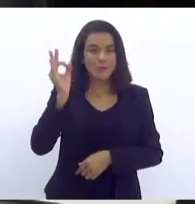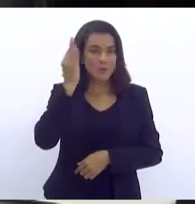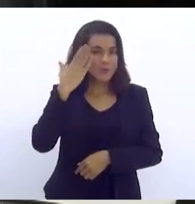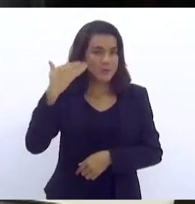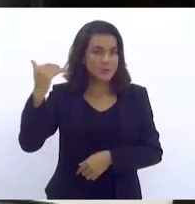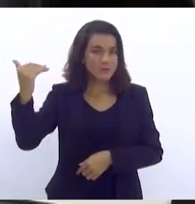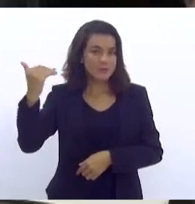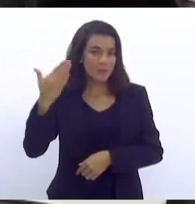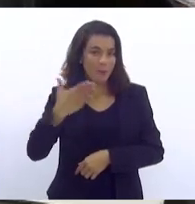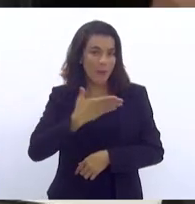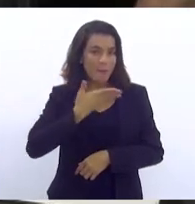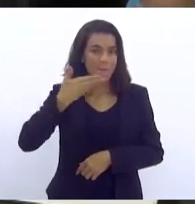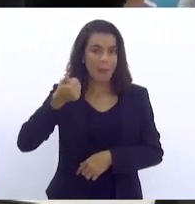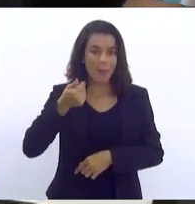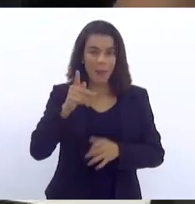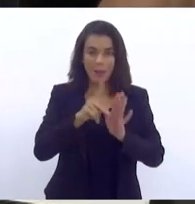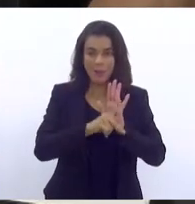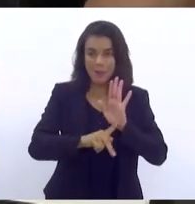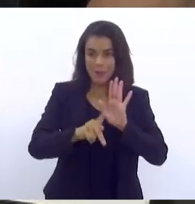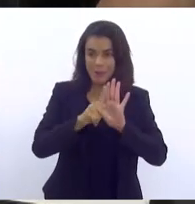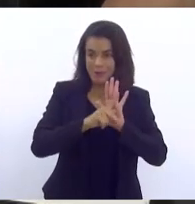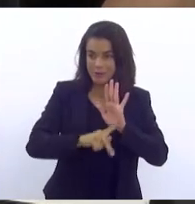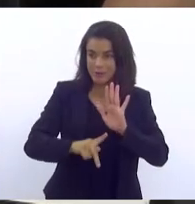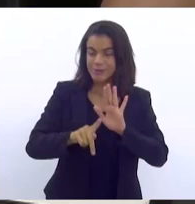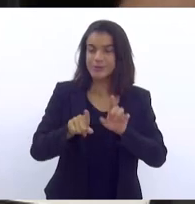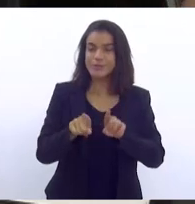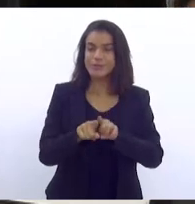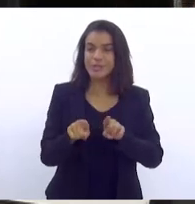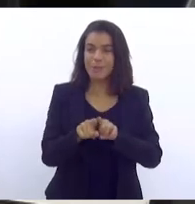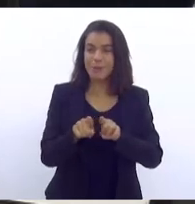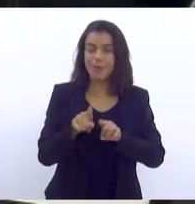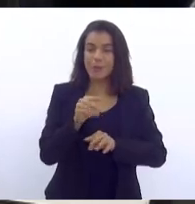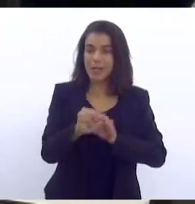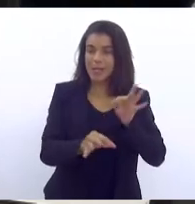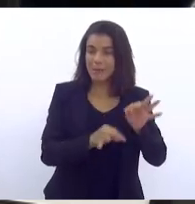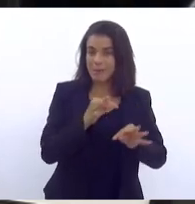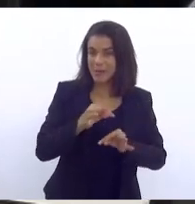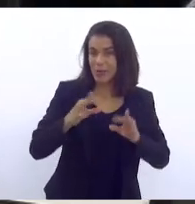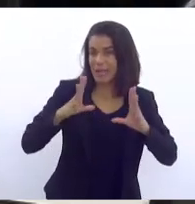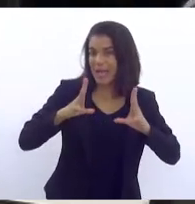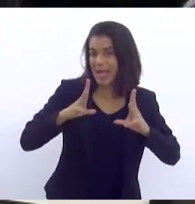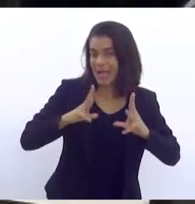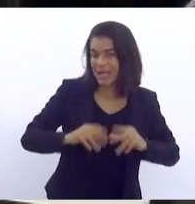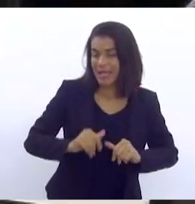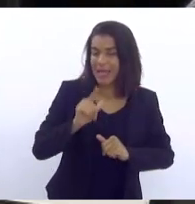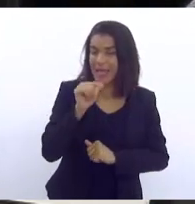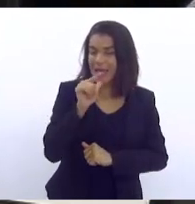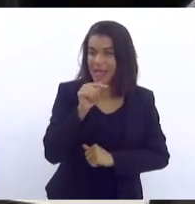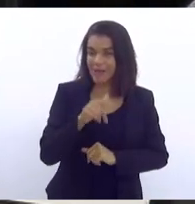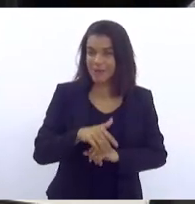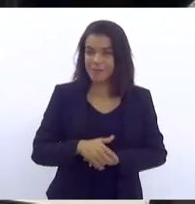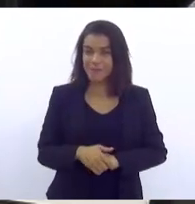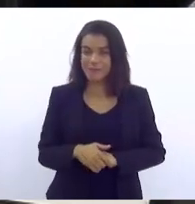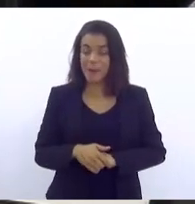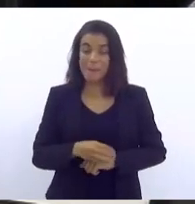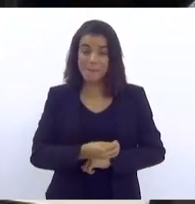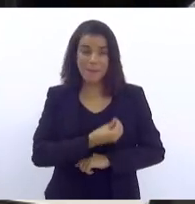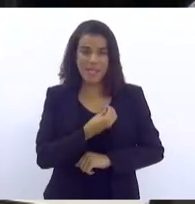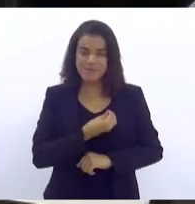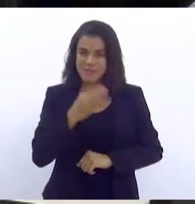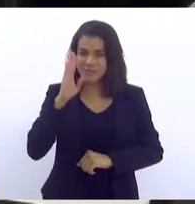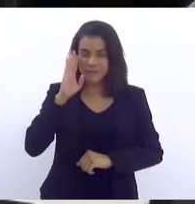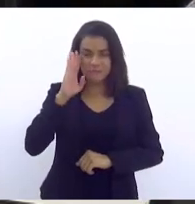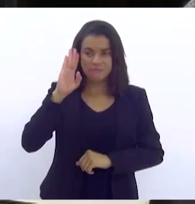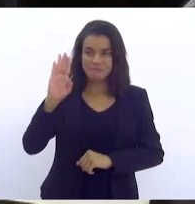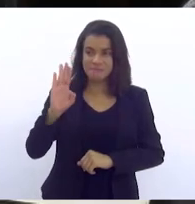do do do projeto pro pro bom andamento do saneamento participação social é fundamental a gente em nenhum momento